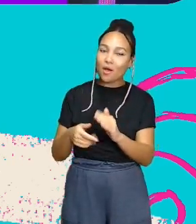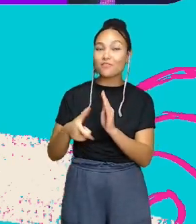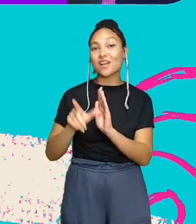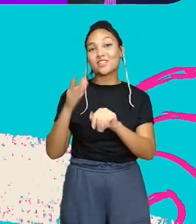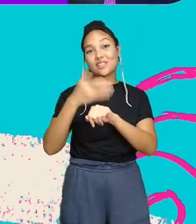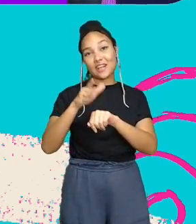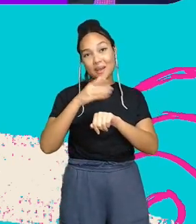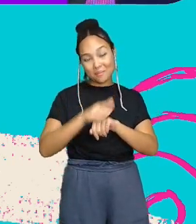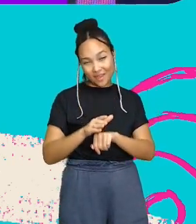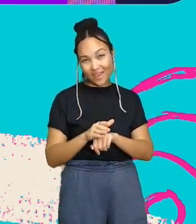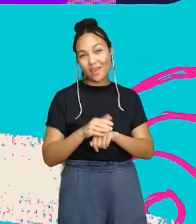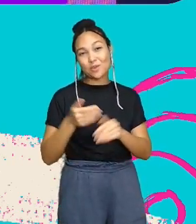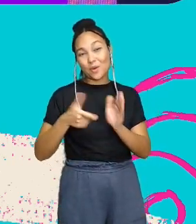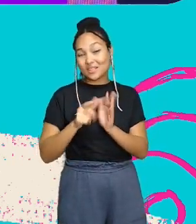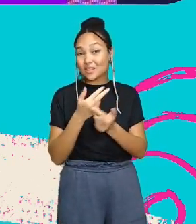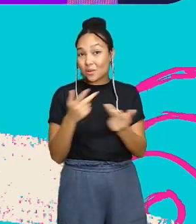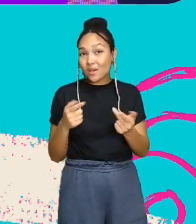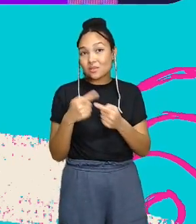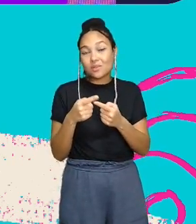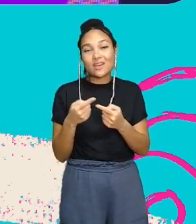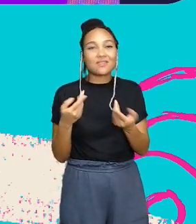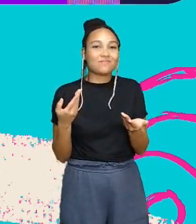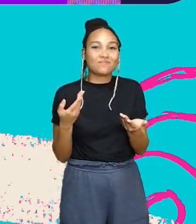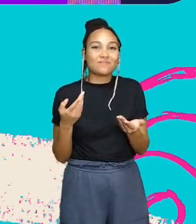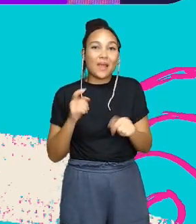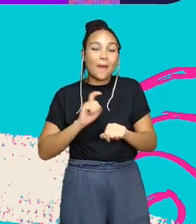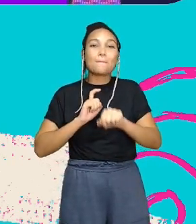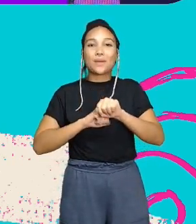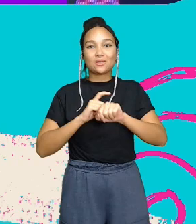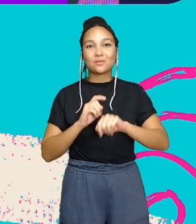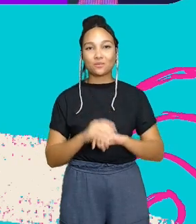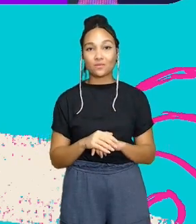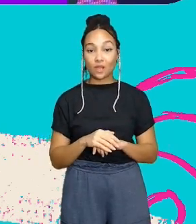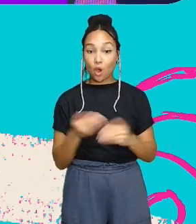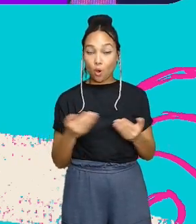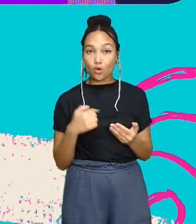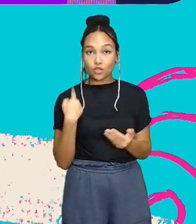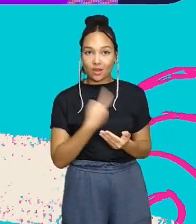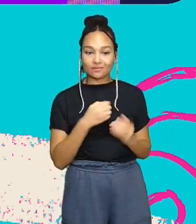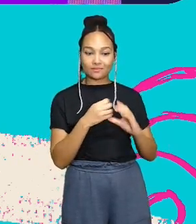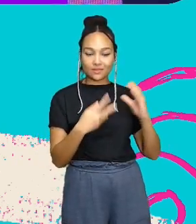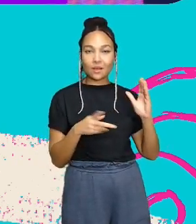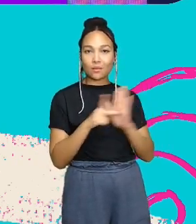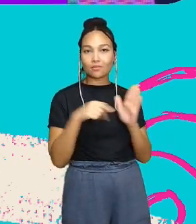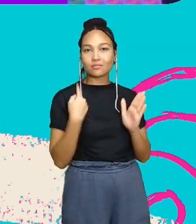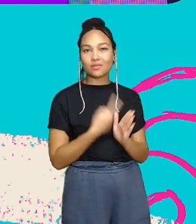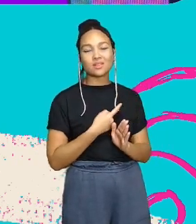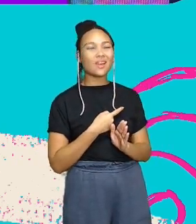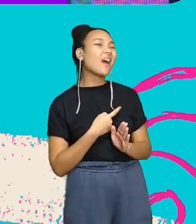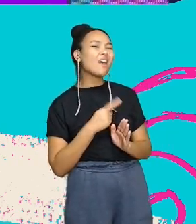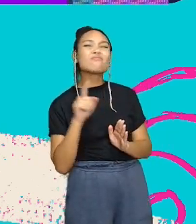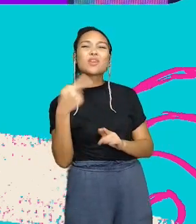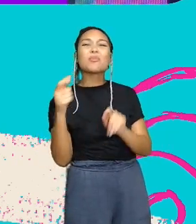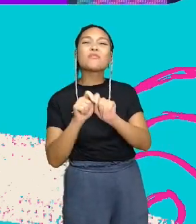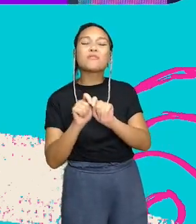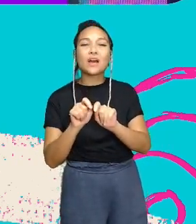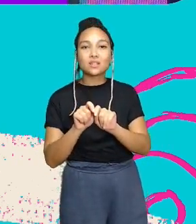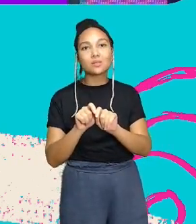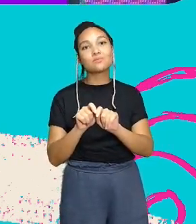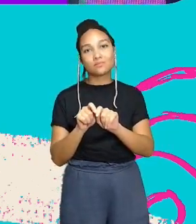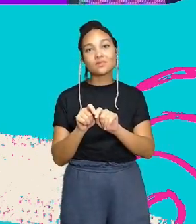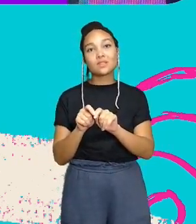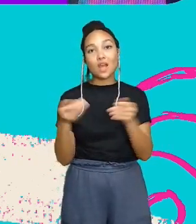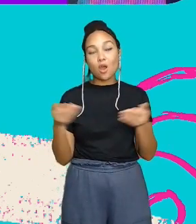aplicar, porque é nosso. Hoje é uma característica nossa achar que, vou deixar para depois. E é isso que tem acontecido muito